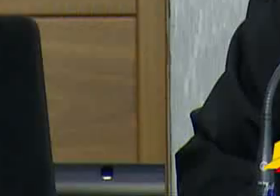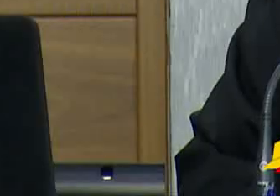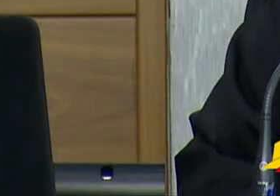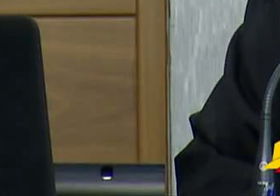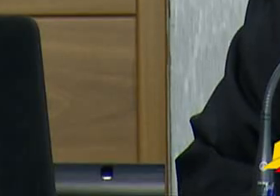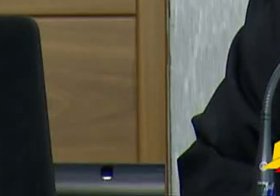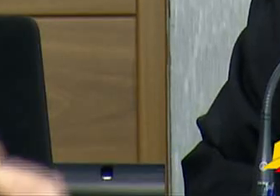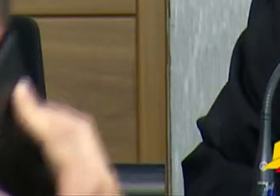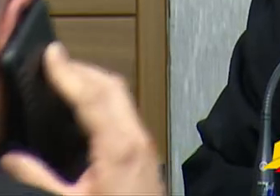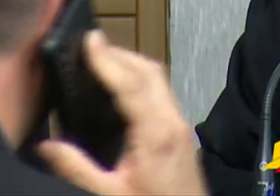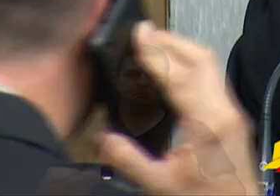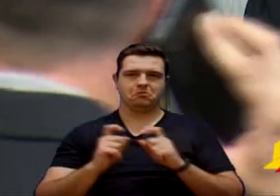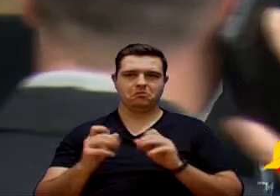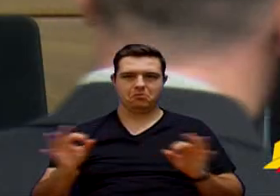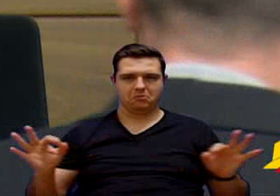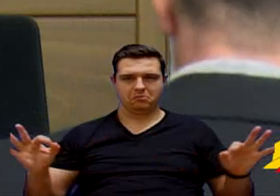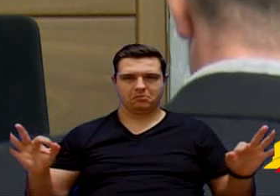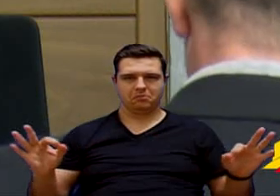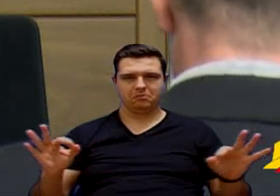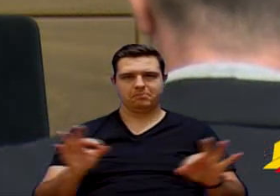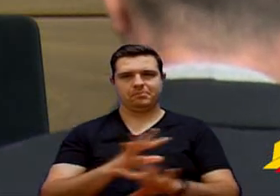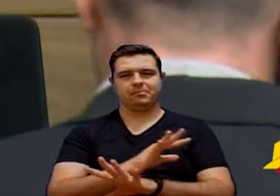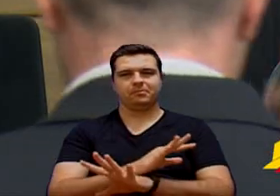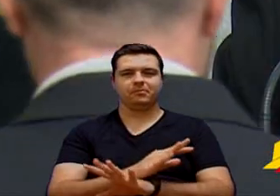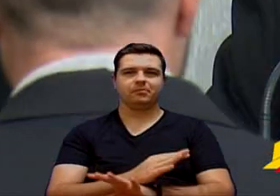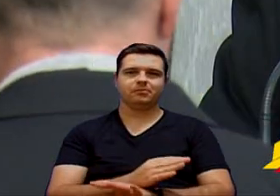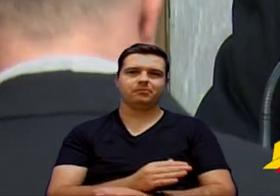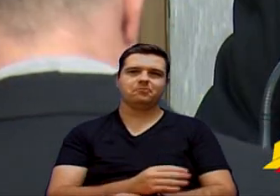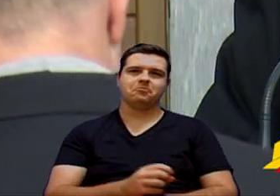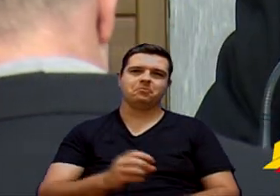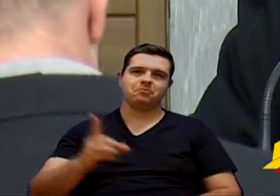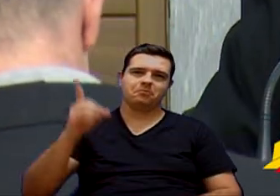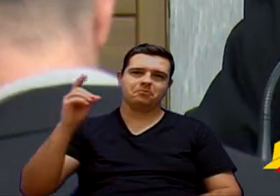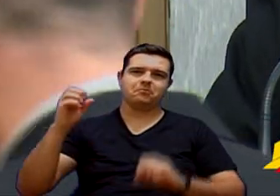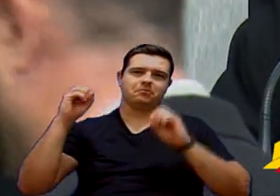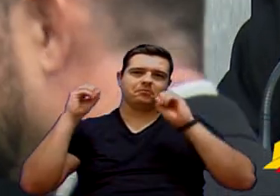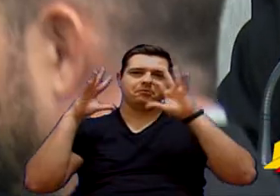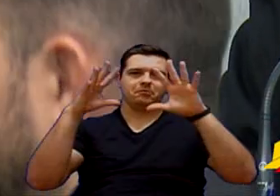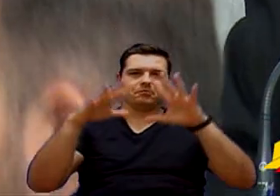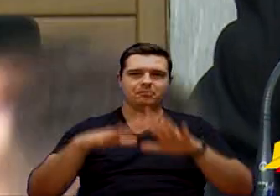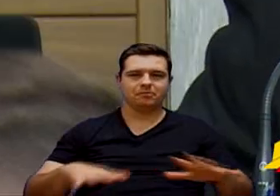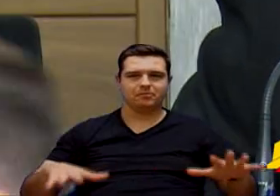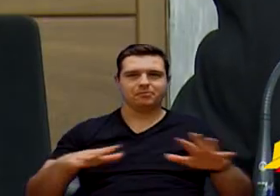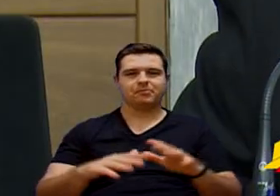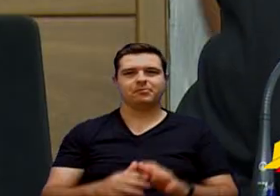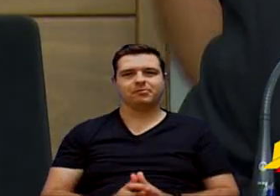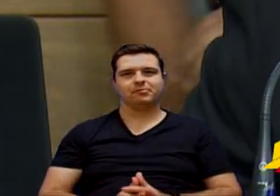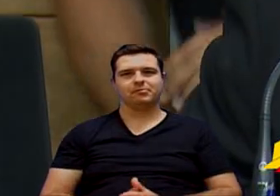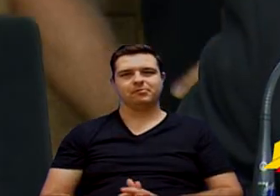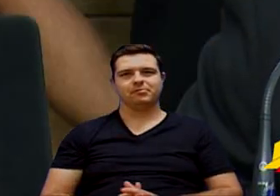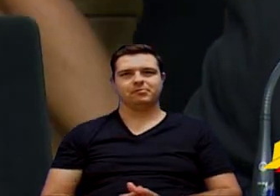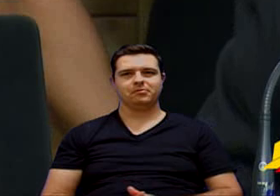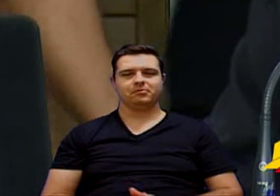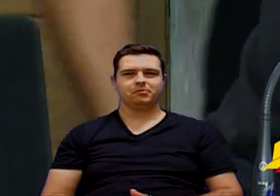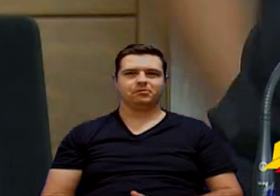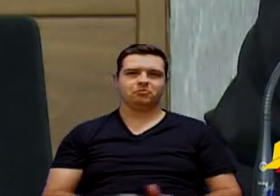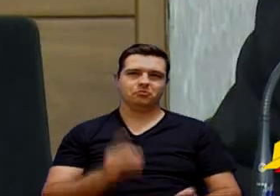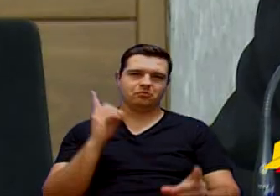É encerrada a sessão. Que Deus abençoe a todos. Até a próxima quinta-feira, né?